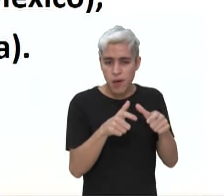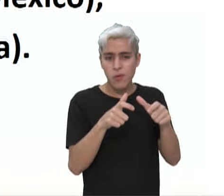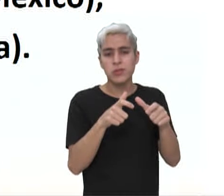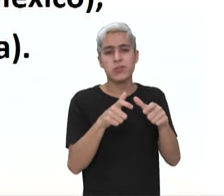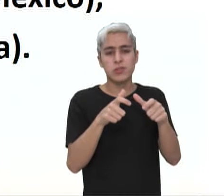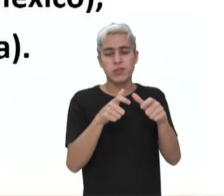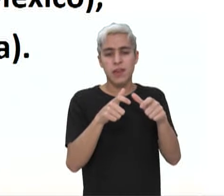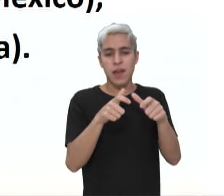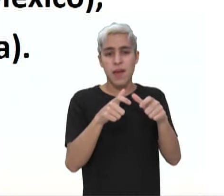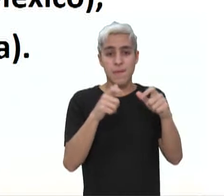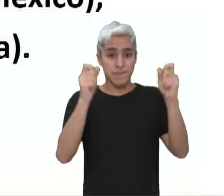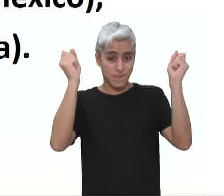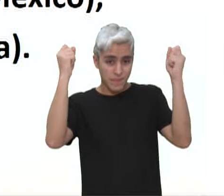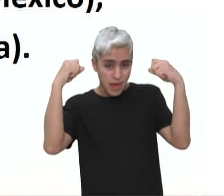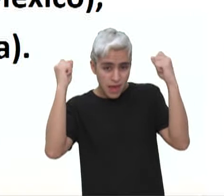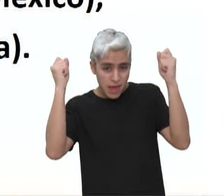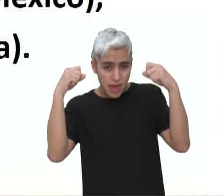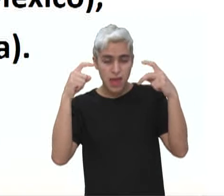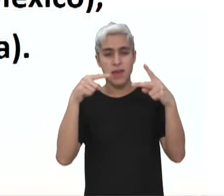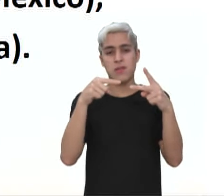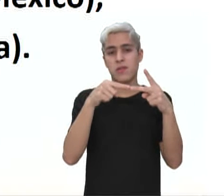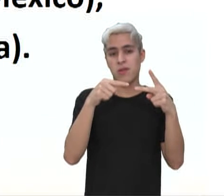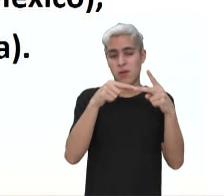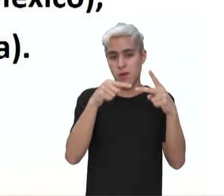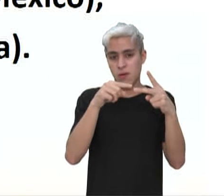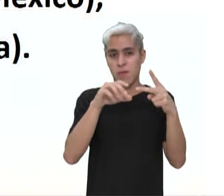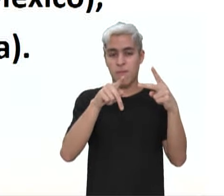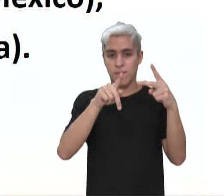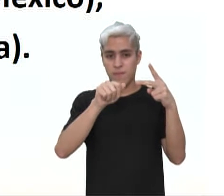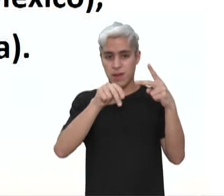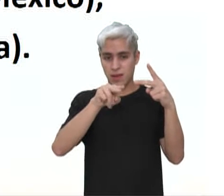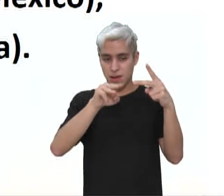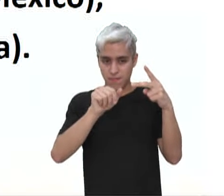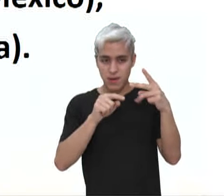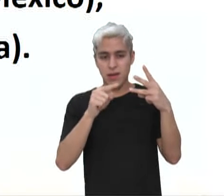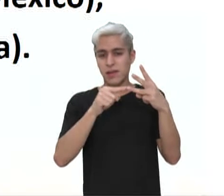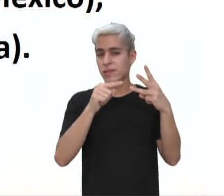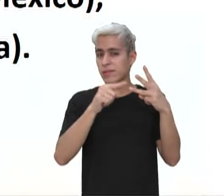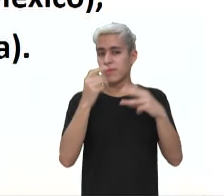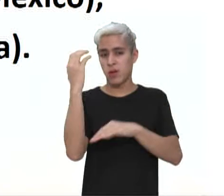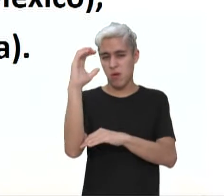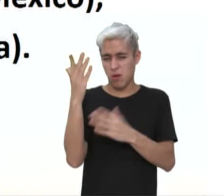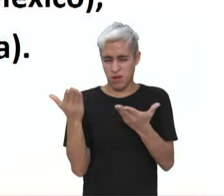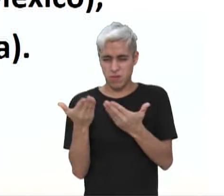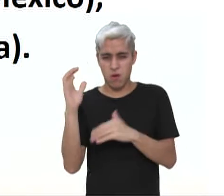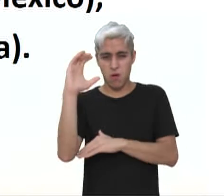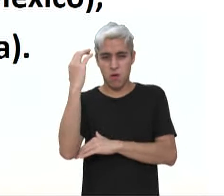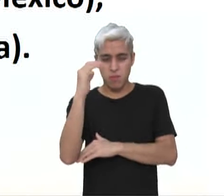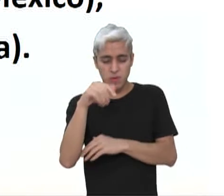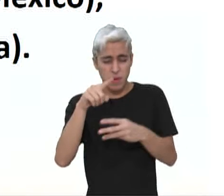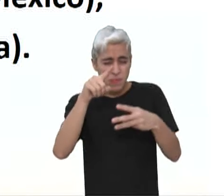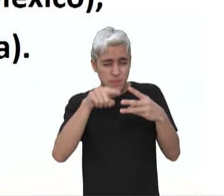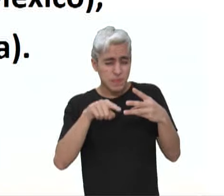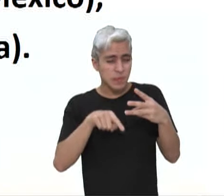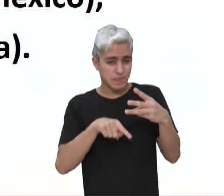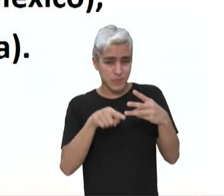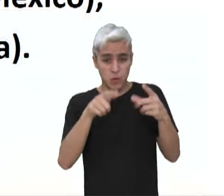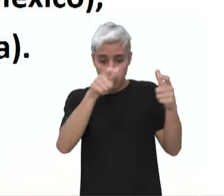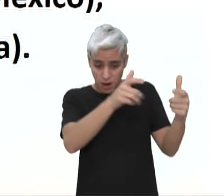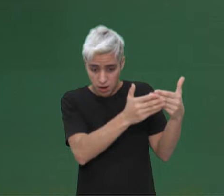Belo, atual Panamá, e Cartagena, atual Colômbia. O principal imposto de todas